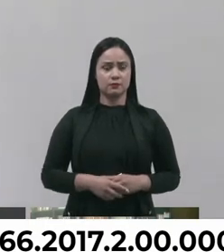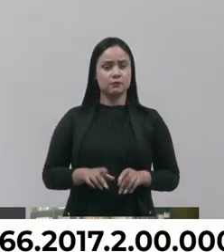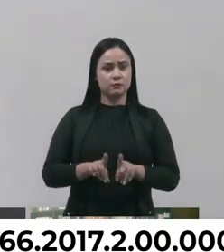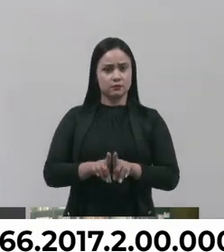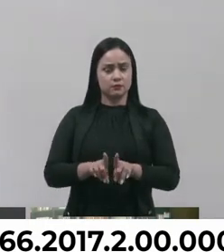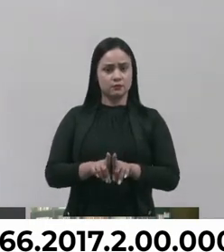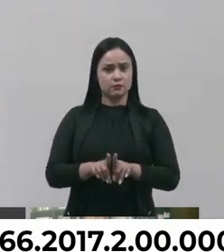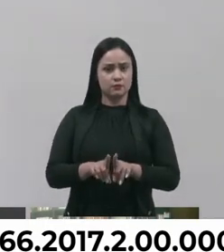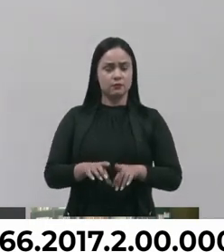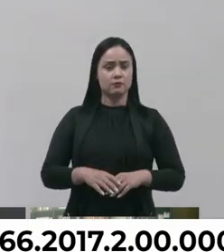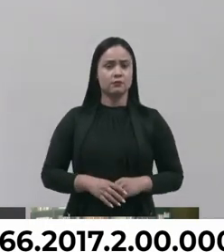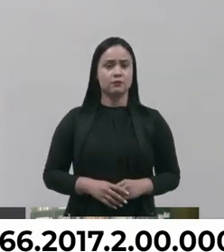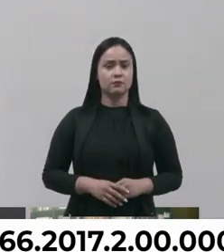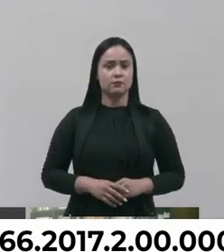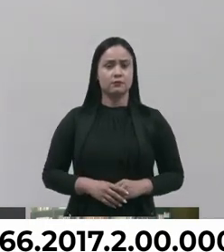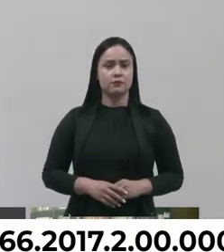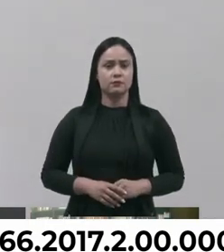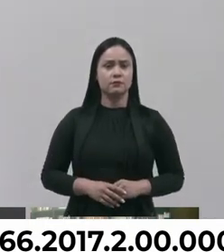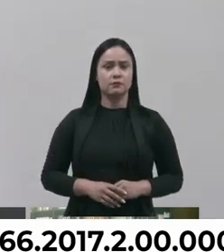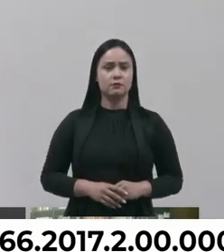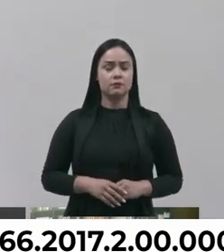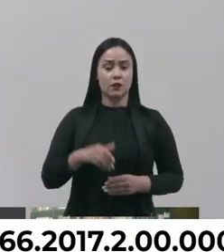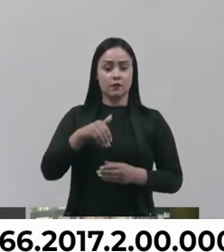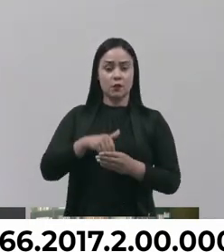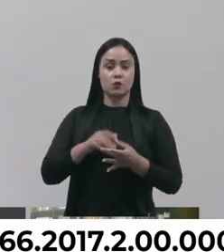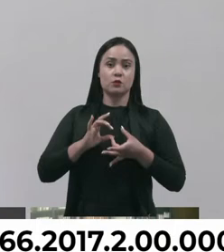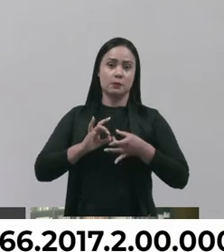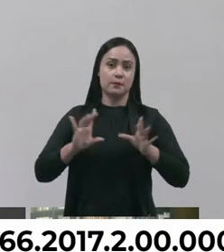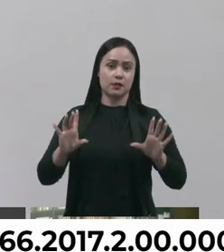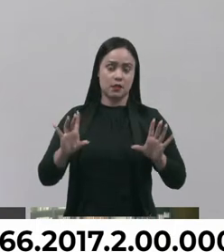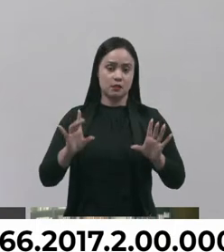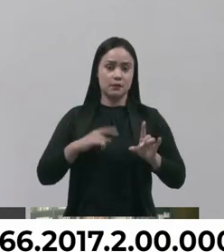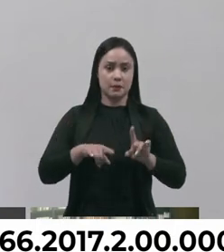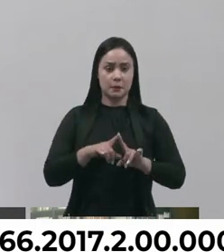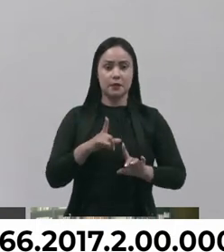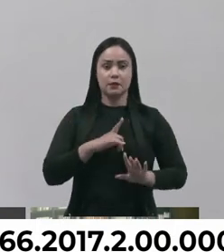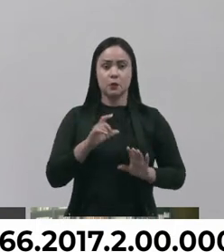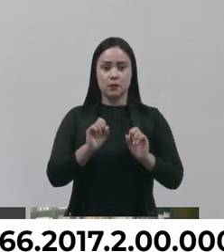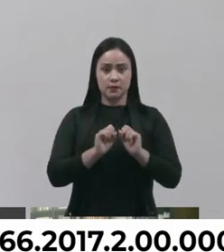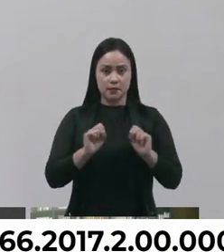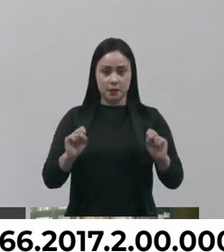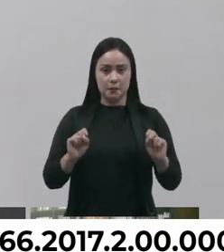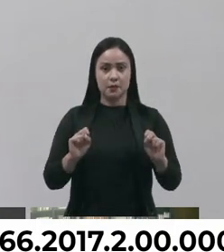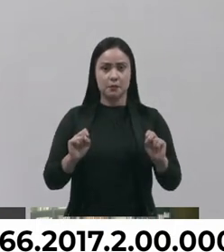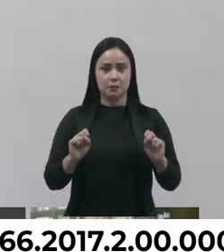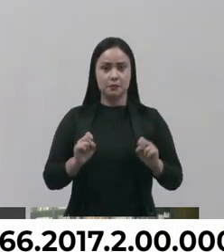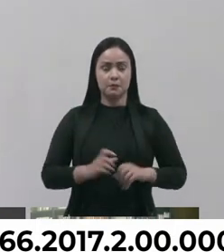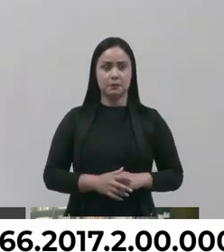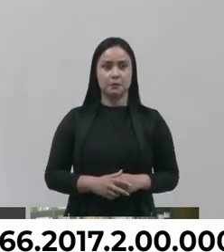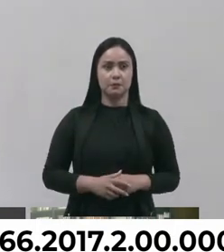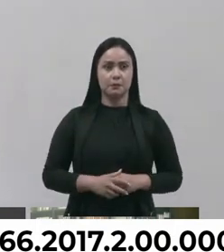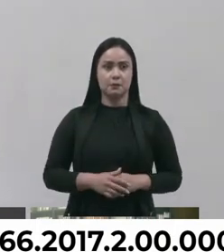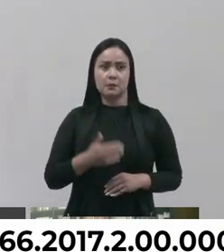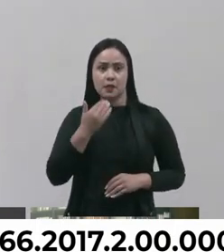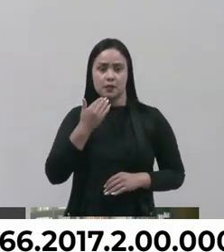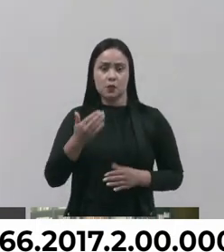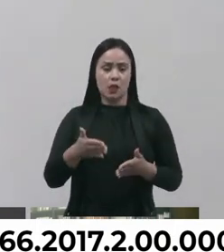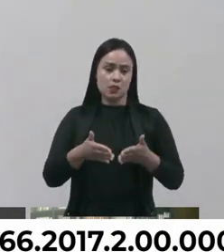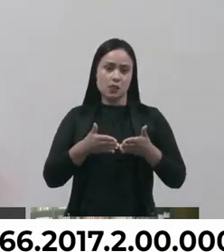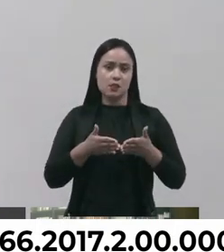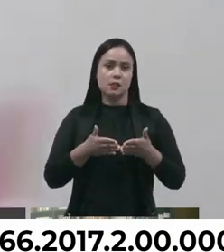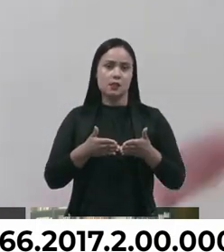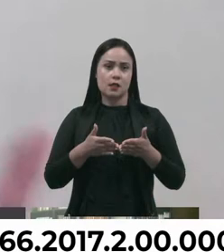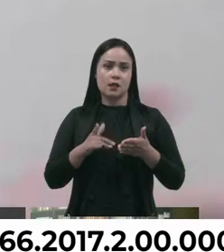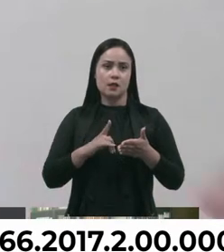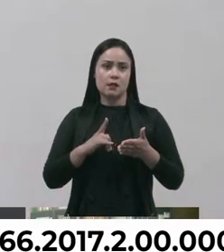também. Como o voto já foi disponibilizado e consta do sistema, eu peço licença para